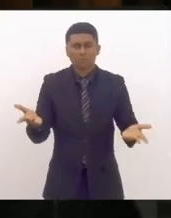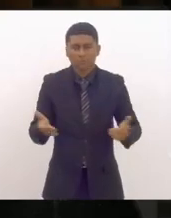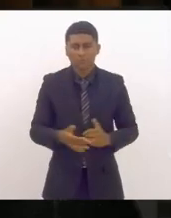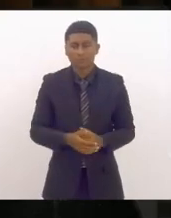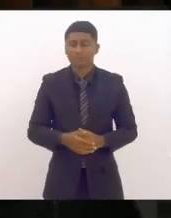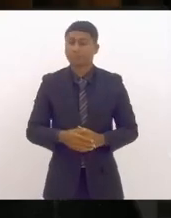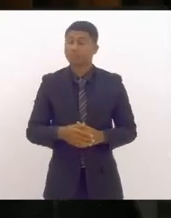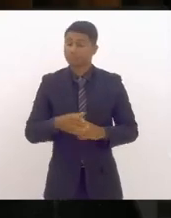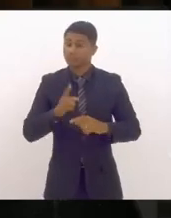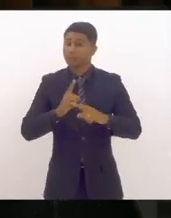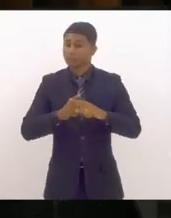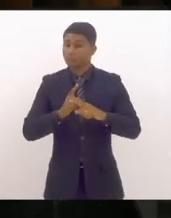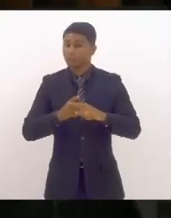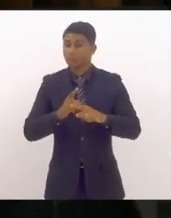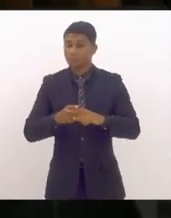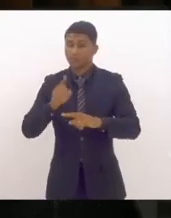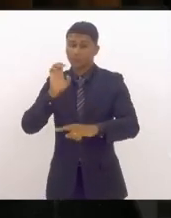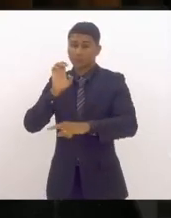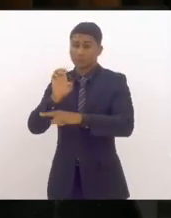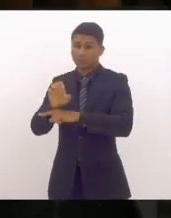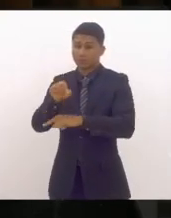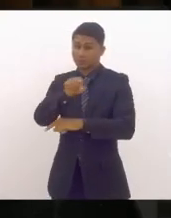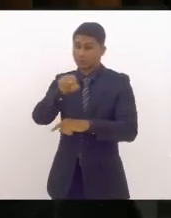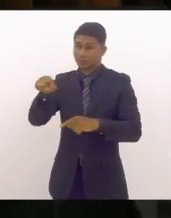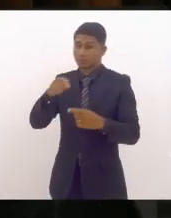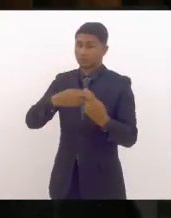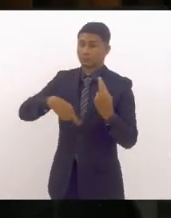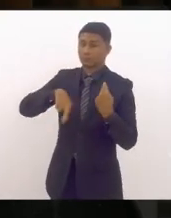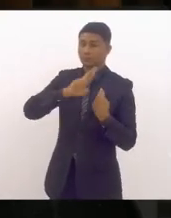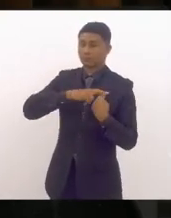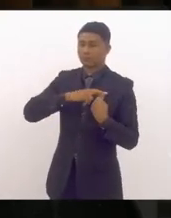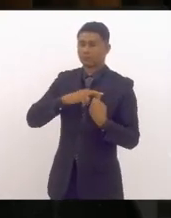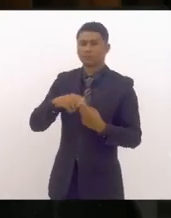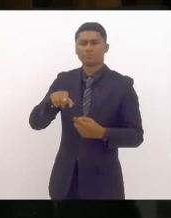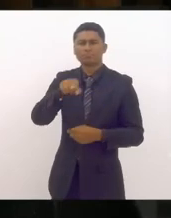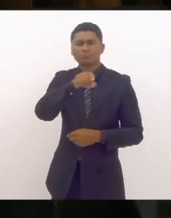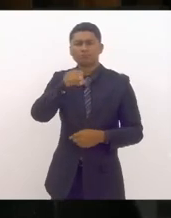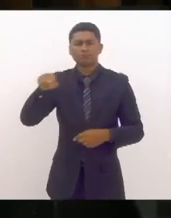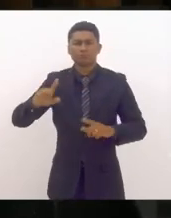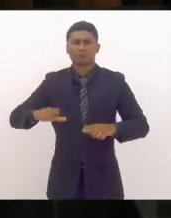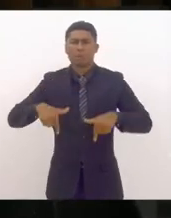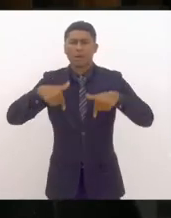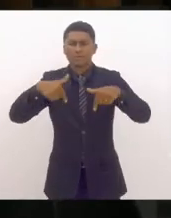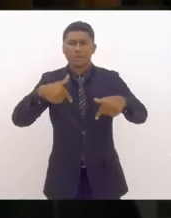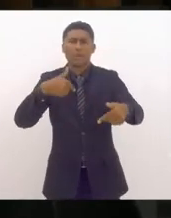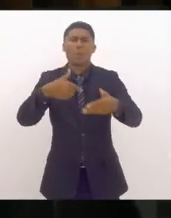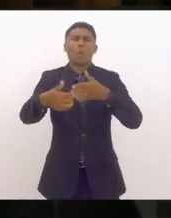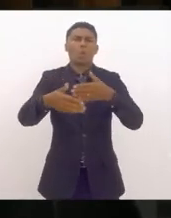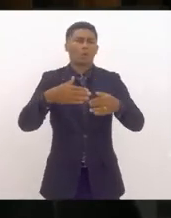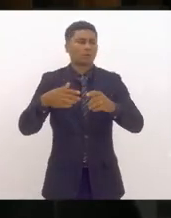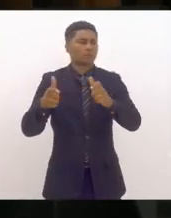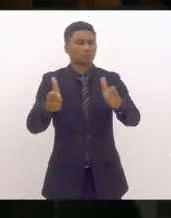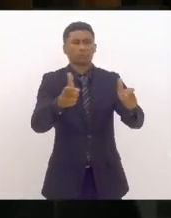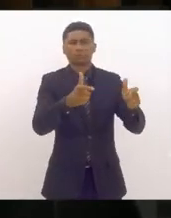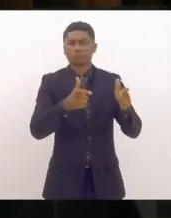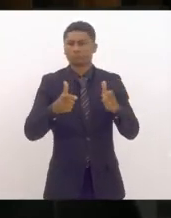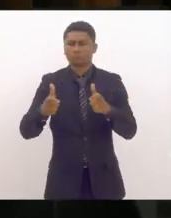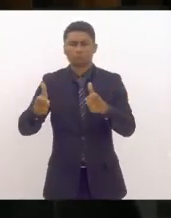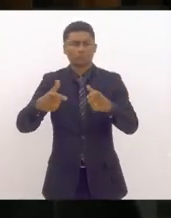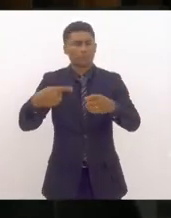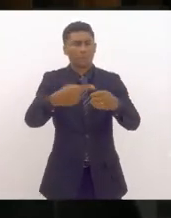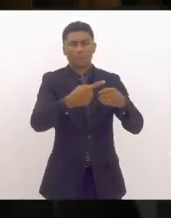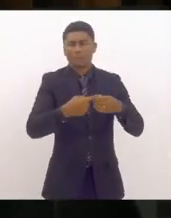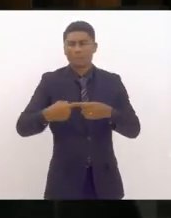fora das atribuições do Estado, para ele fazer qualquer intervenção em qualquer município,